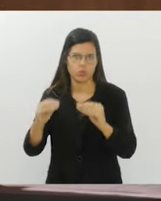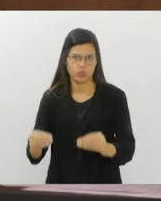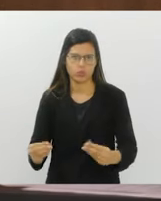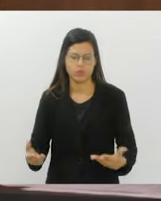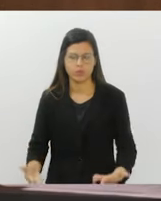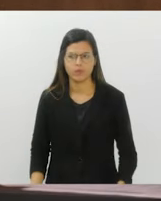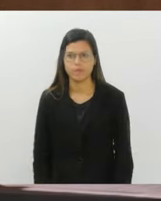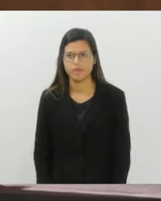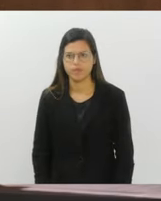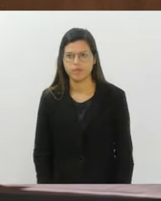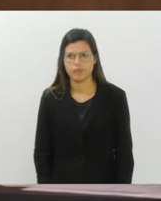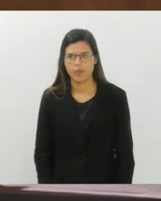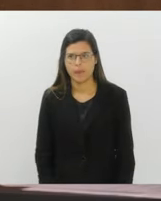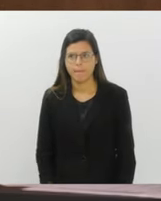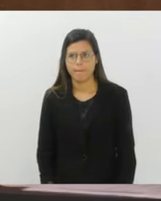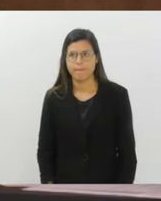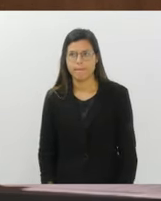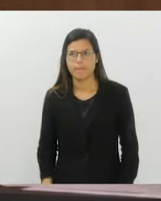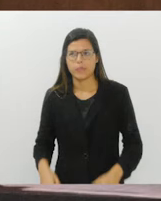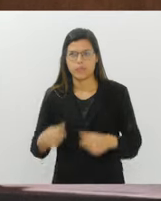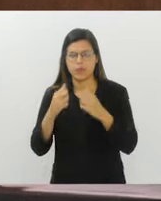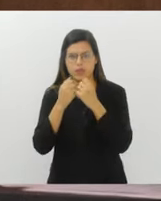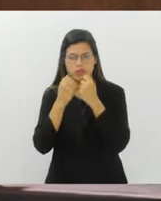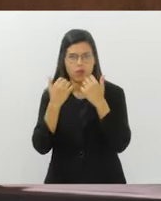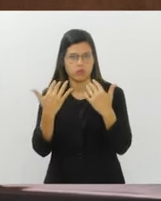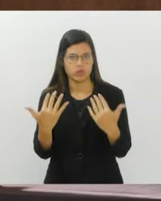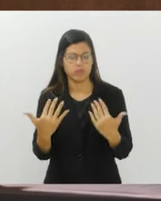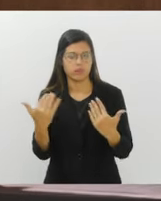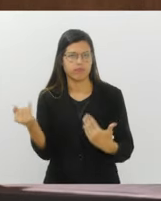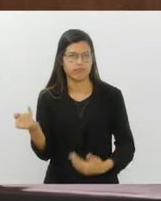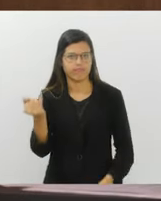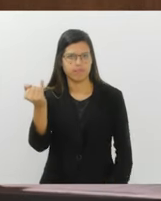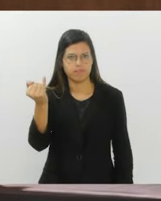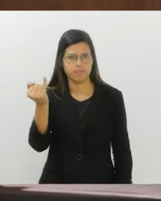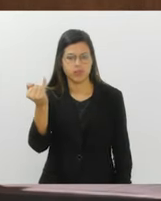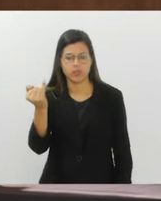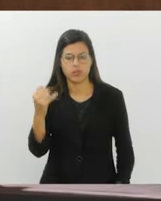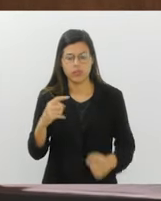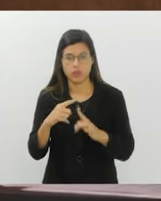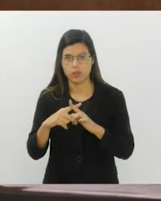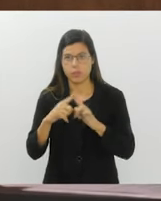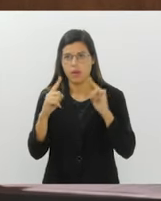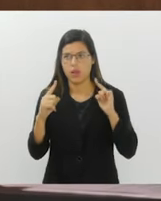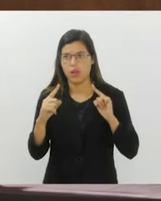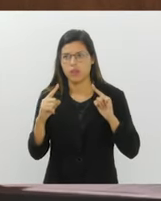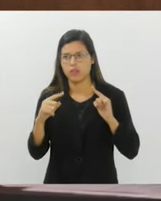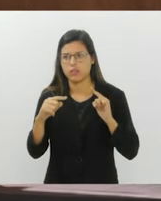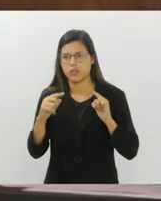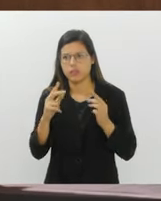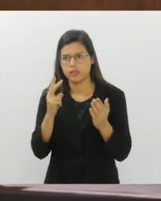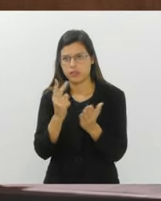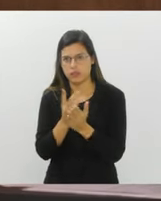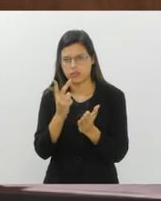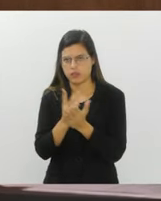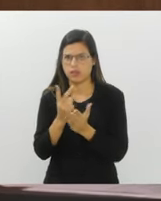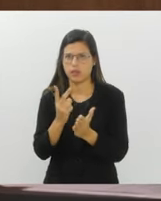muito... Essa audiência foi extremamente importante, mas ela, como sempre,